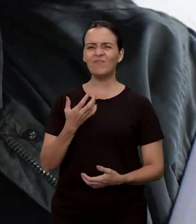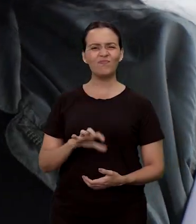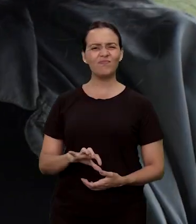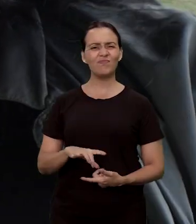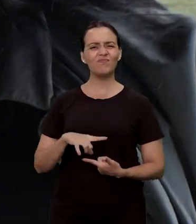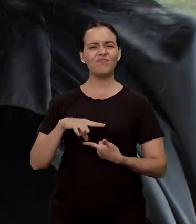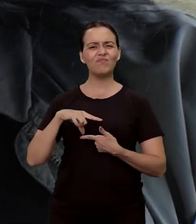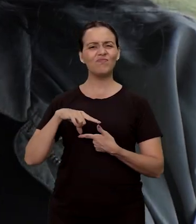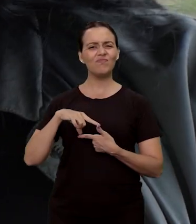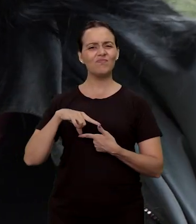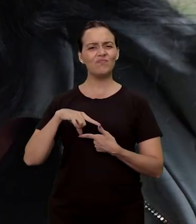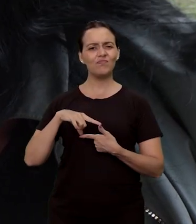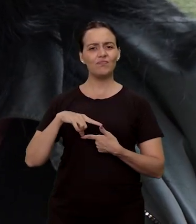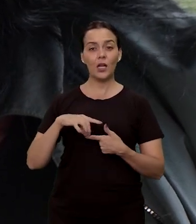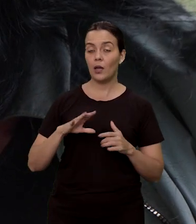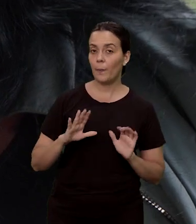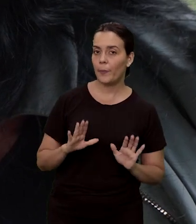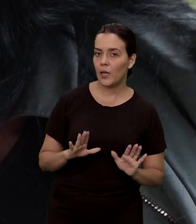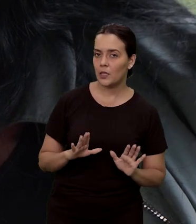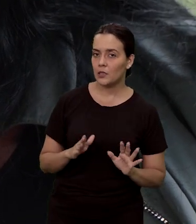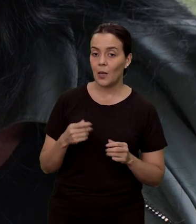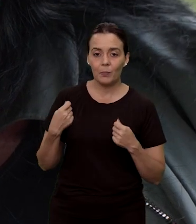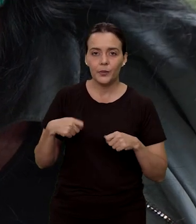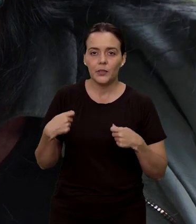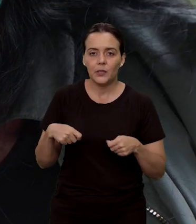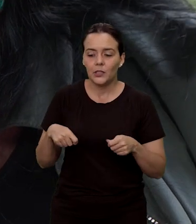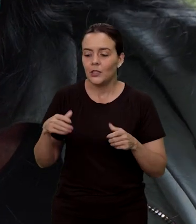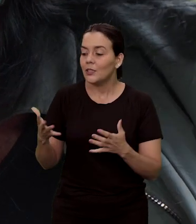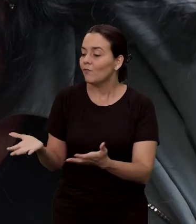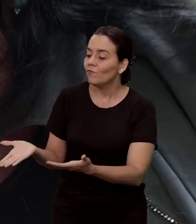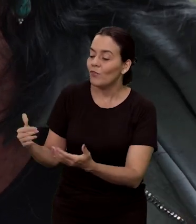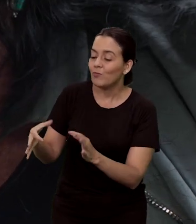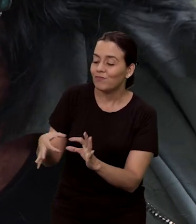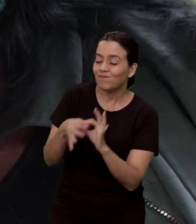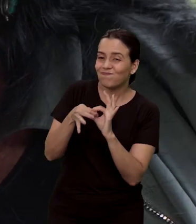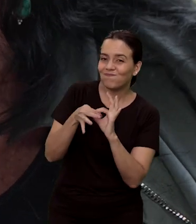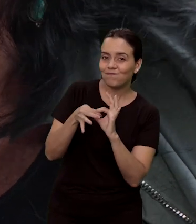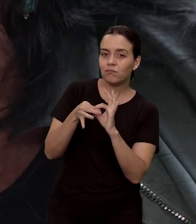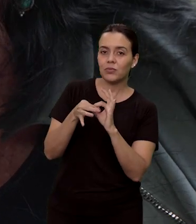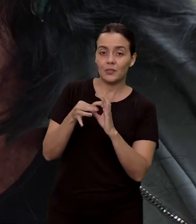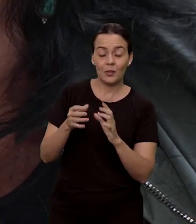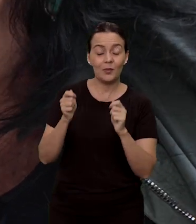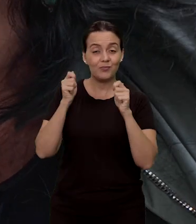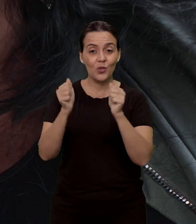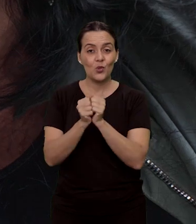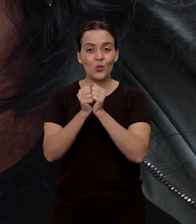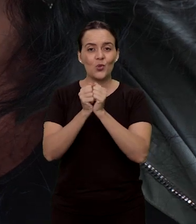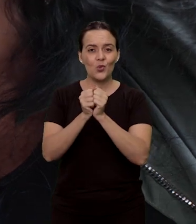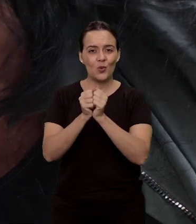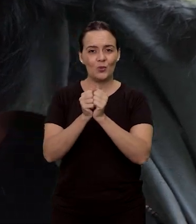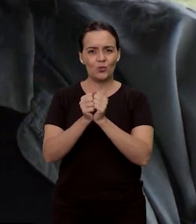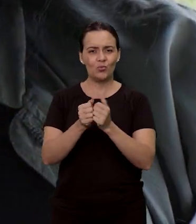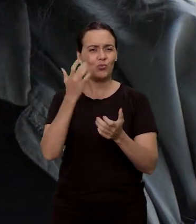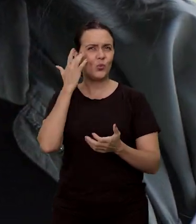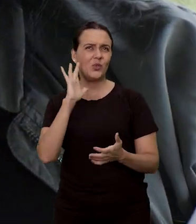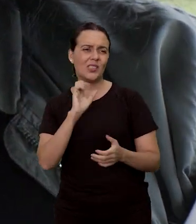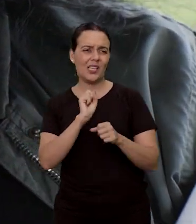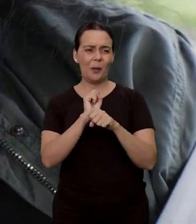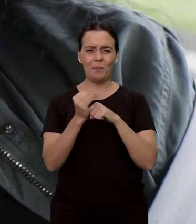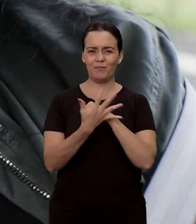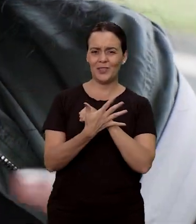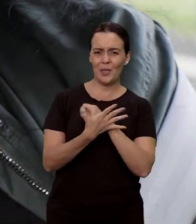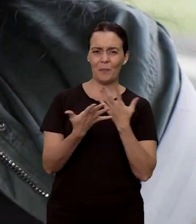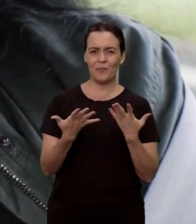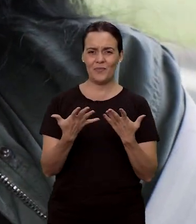Adormecido. Essa capacidade de engajamento, eu não sei, queria até ver o que você acha. Se foi a pandemia que